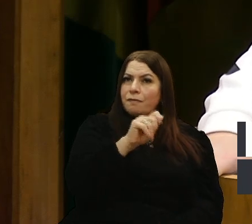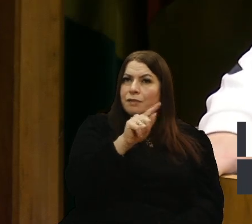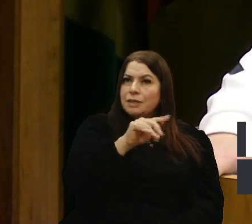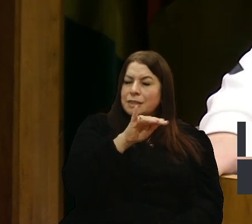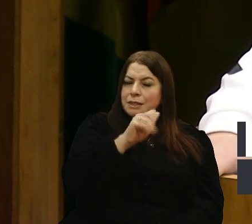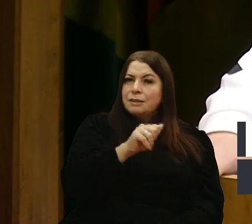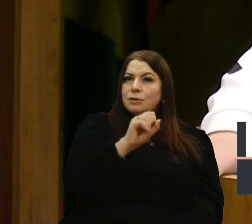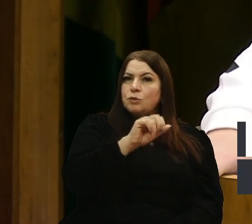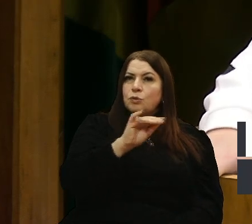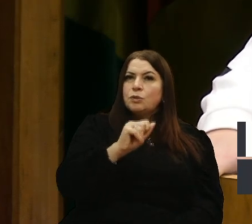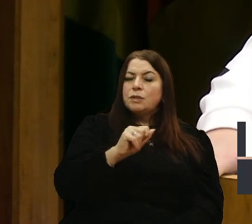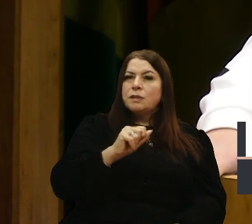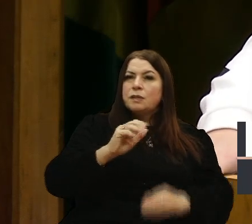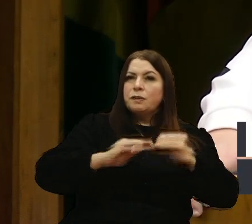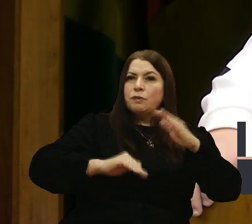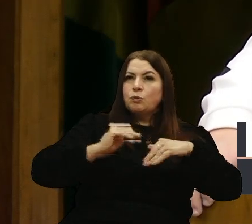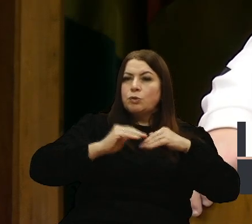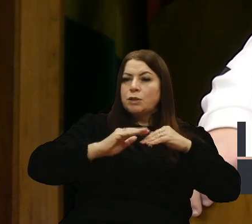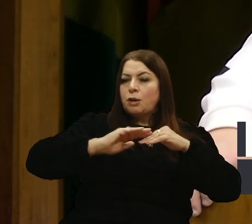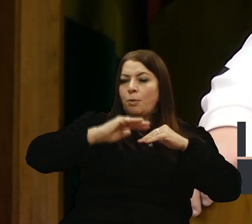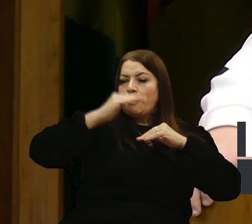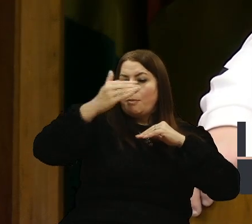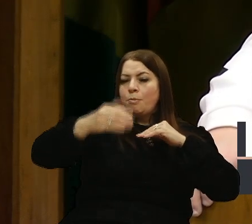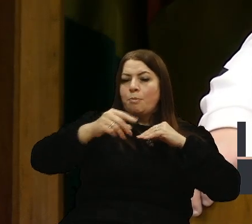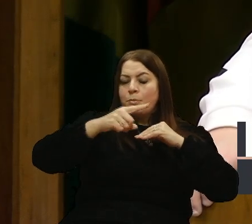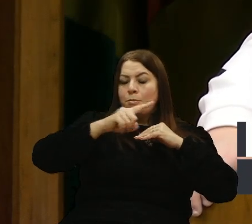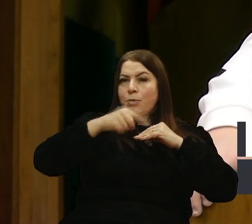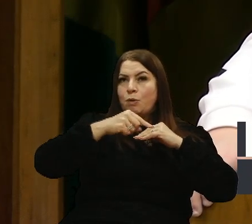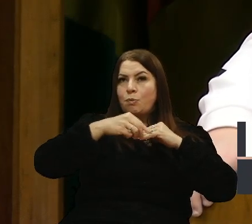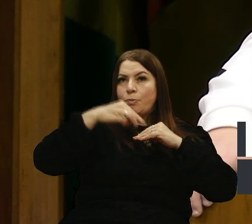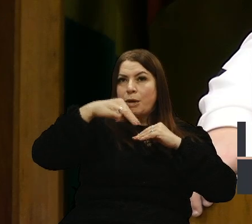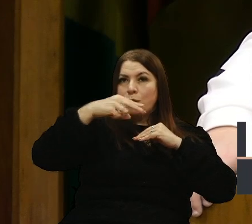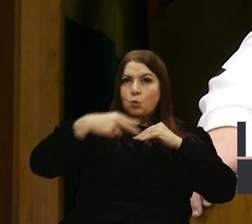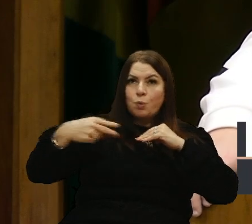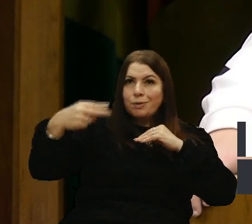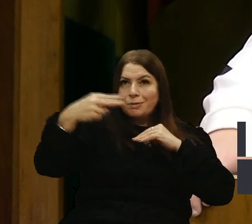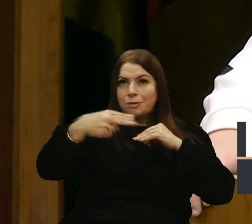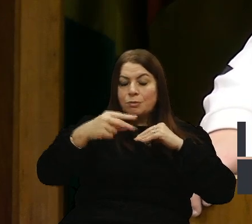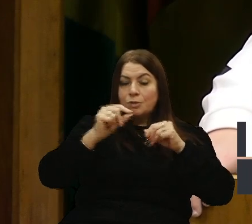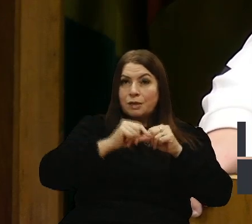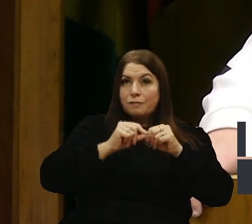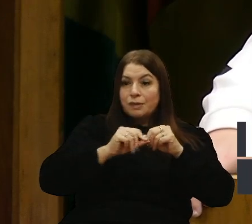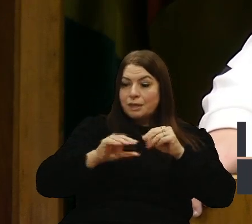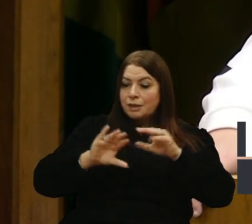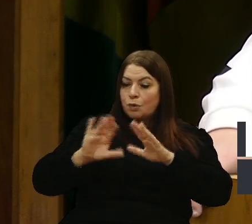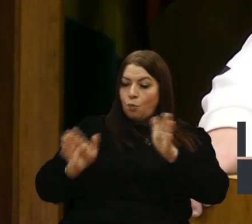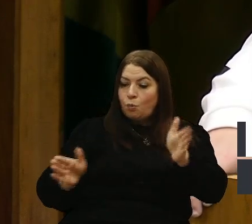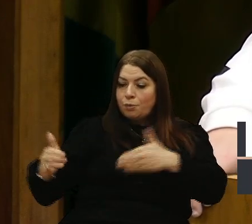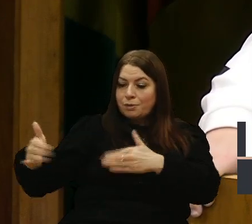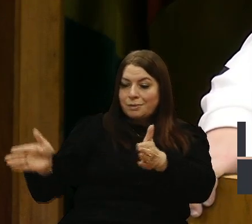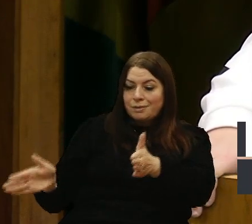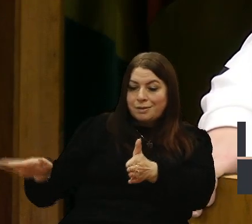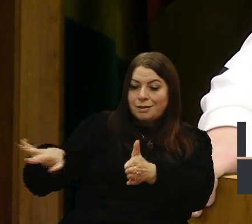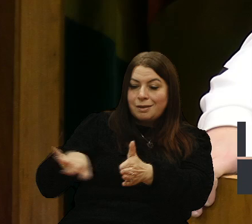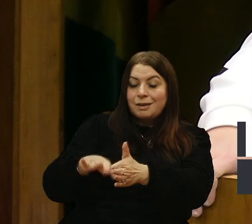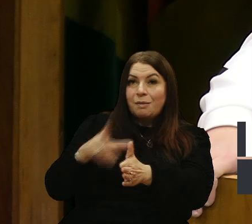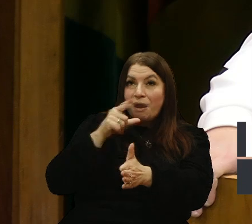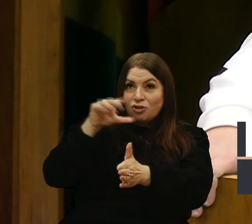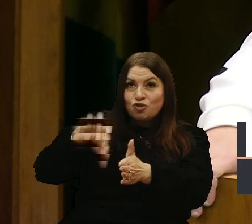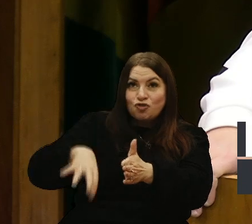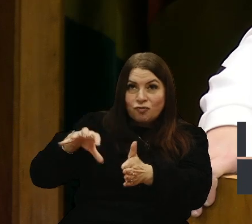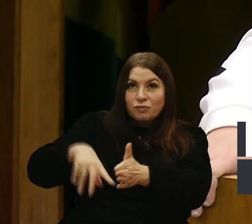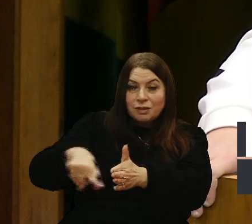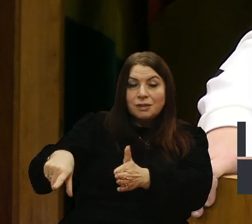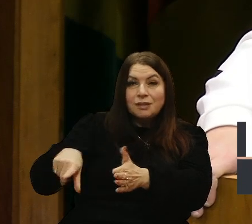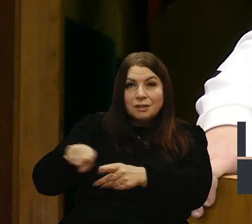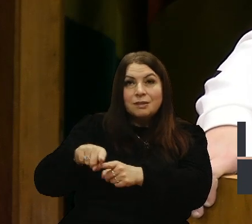ele vai construir um pavilhão de 1.000 metros quadrados. Ele tem que fazer um tanque de detenção de água das chuvas